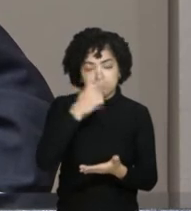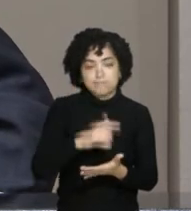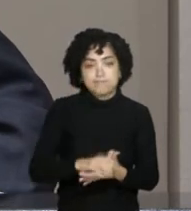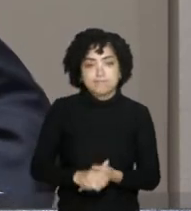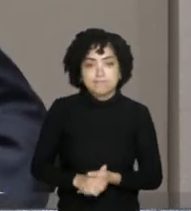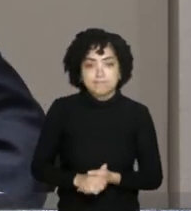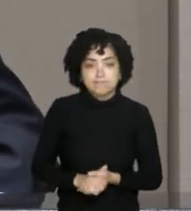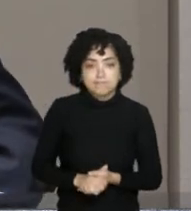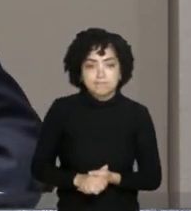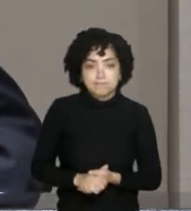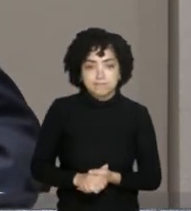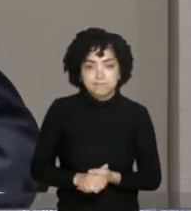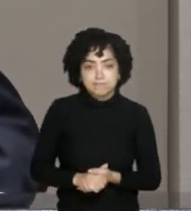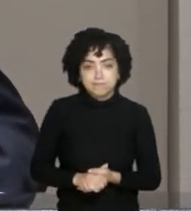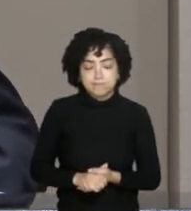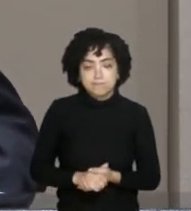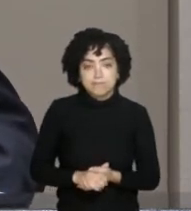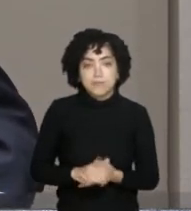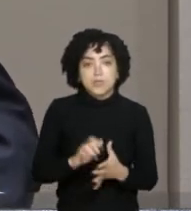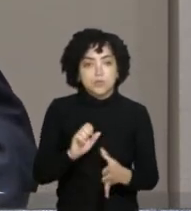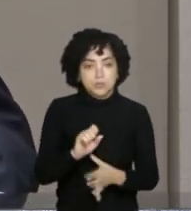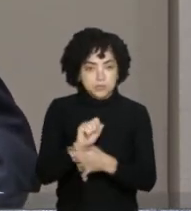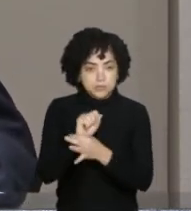toda a segurança, o sistema ACAF